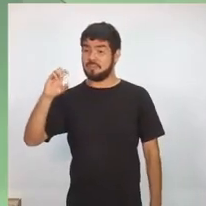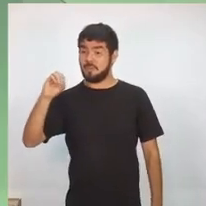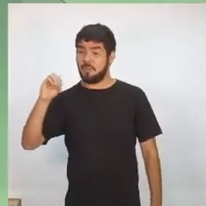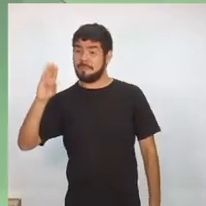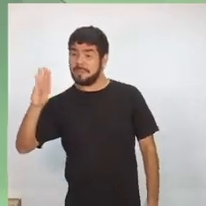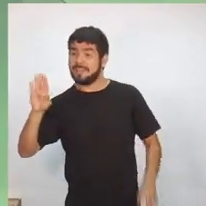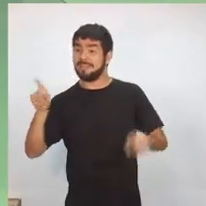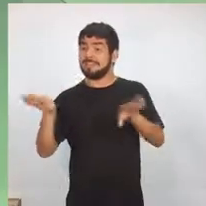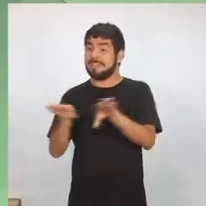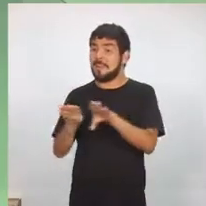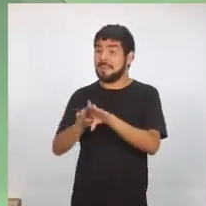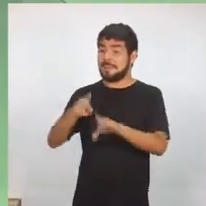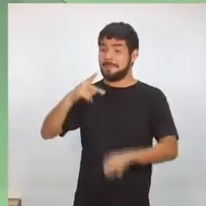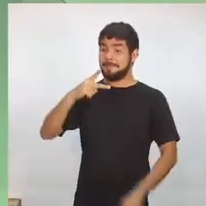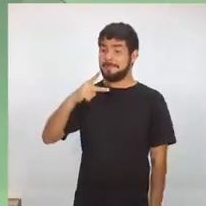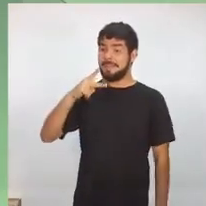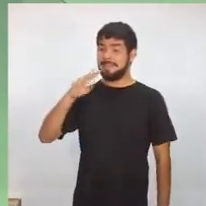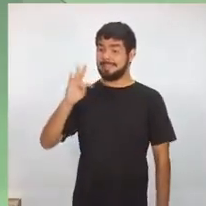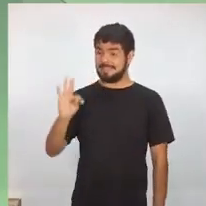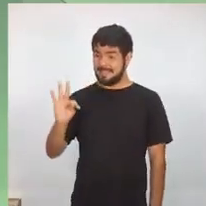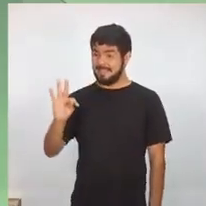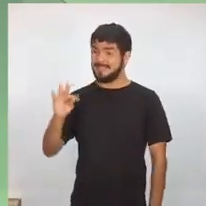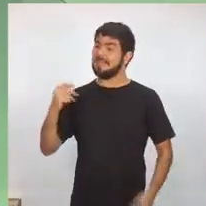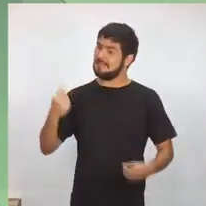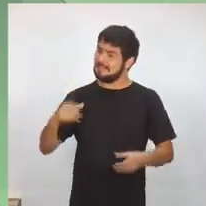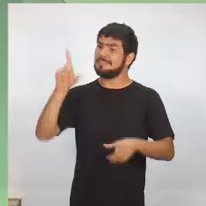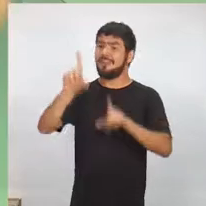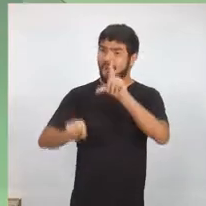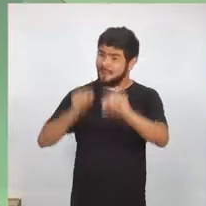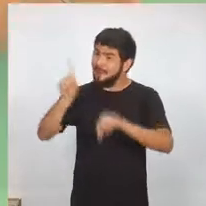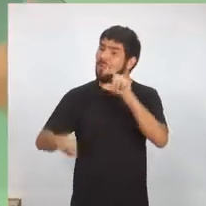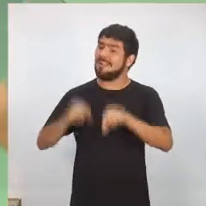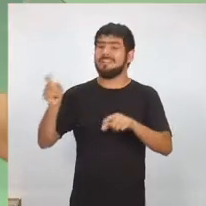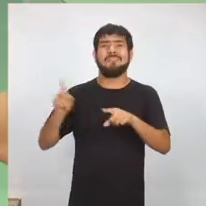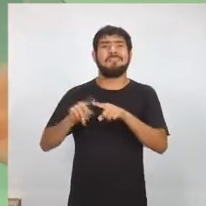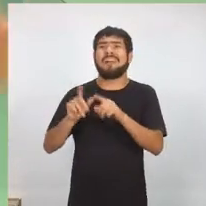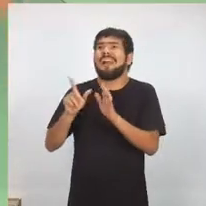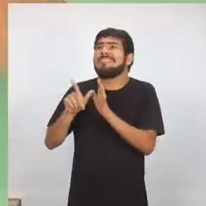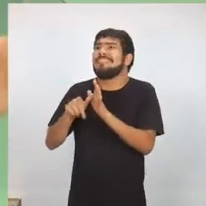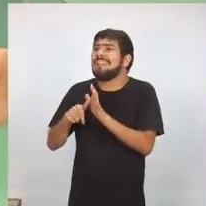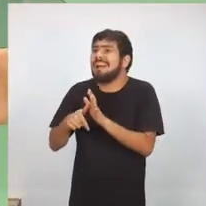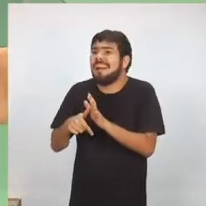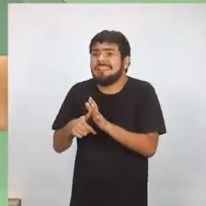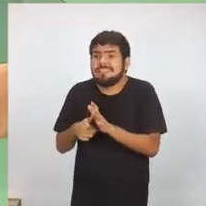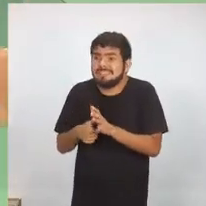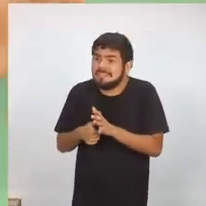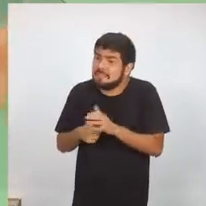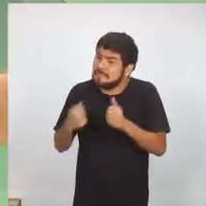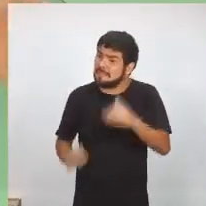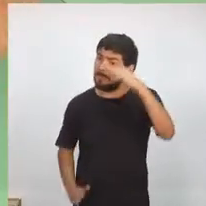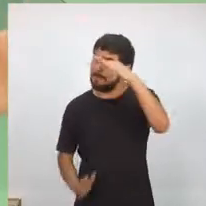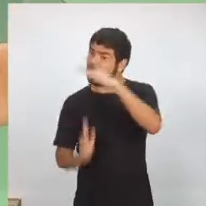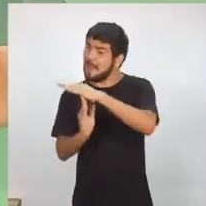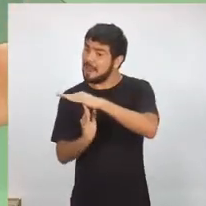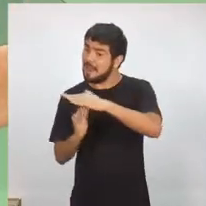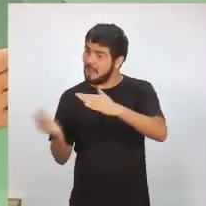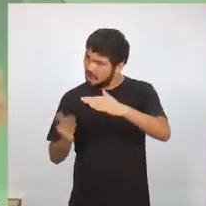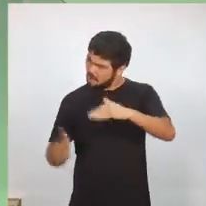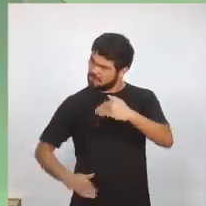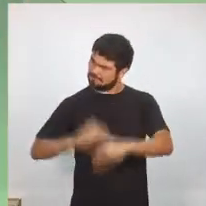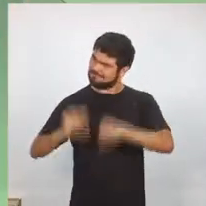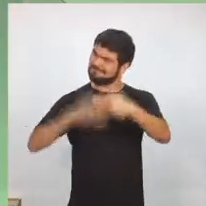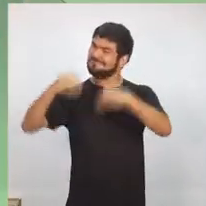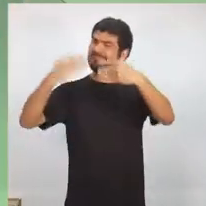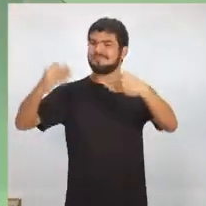possa avançar, romper com isso que está aí, porque esse atraso, esse desgoverno, ele precisa parar antes que ele acabe com o